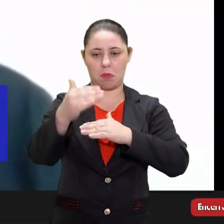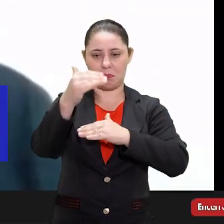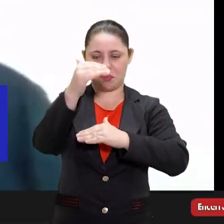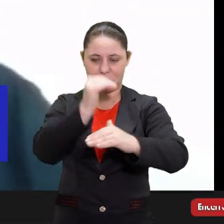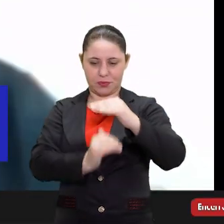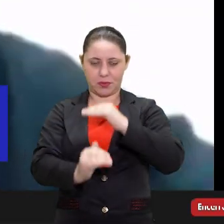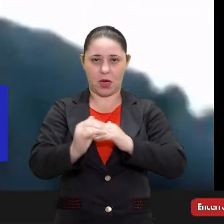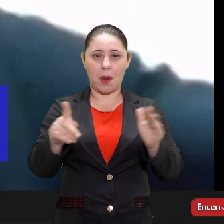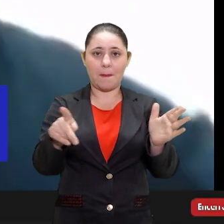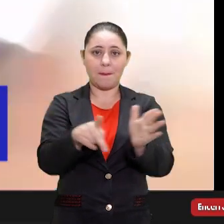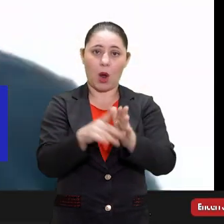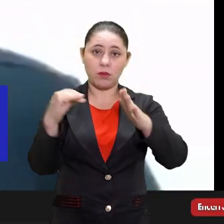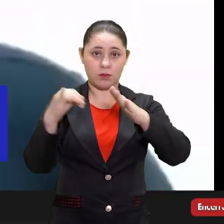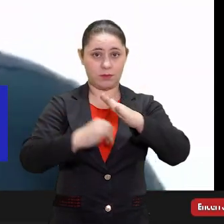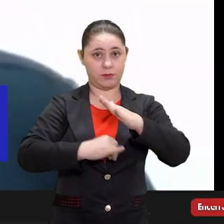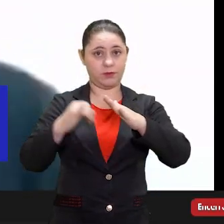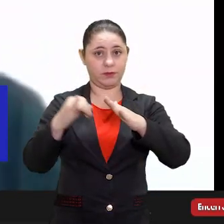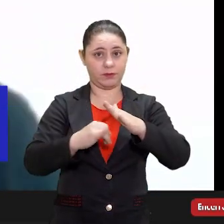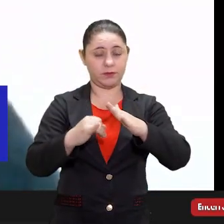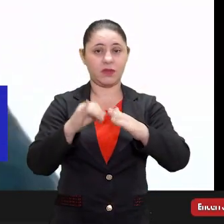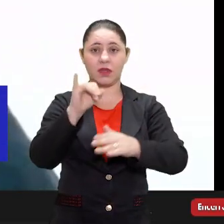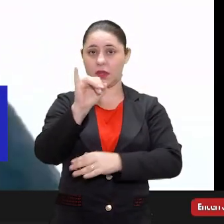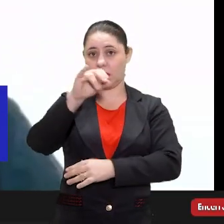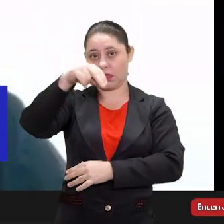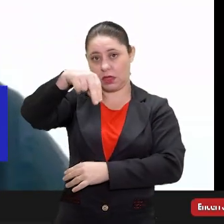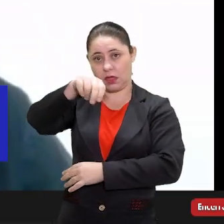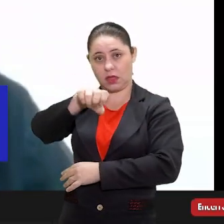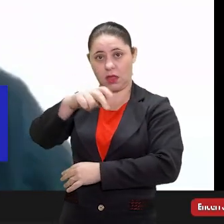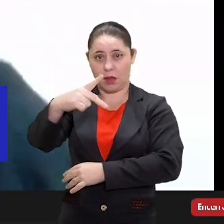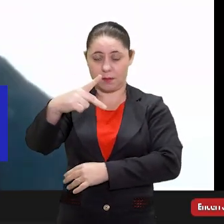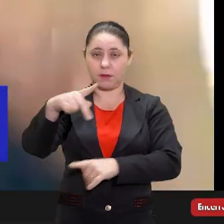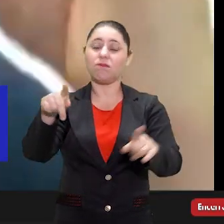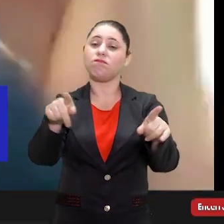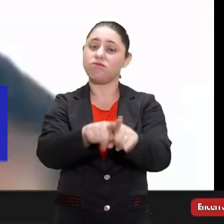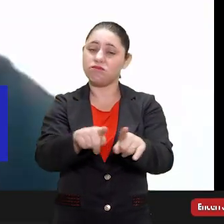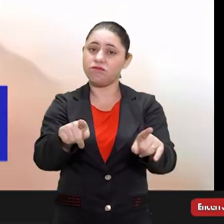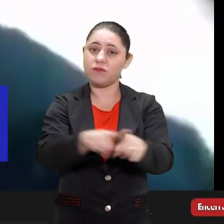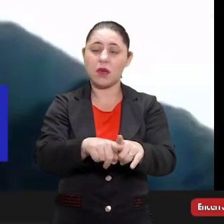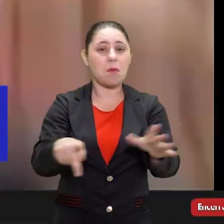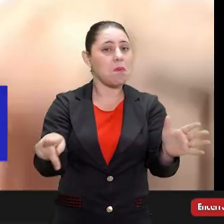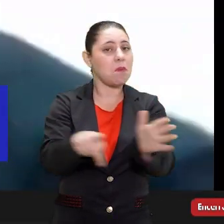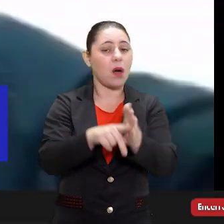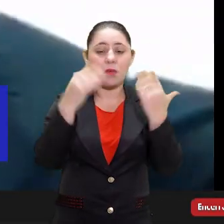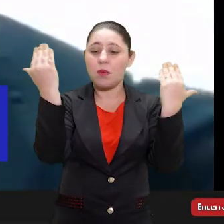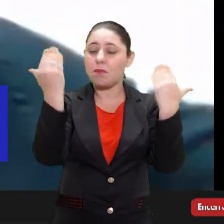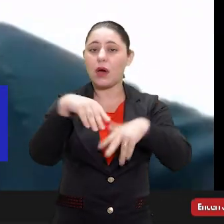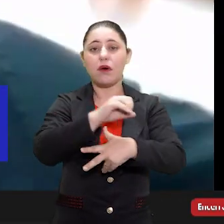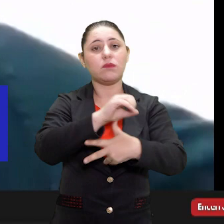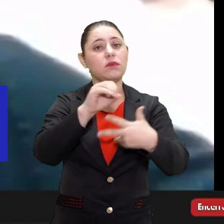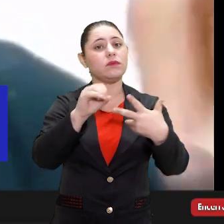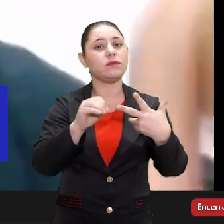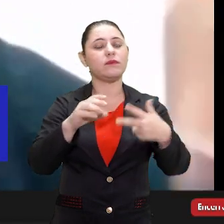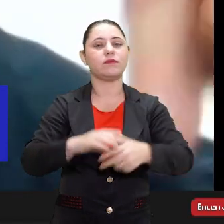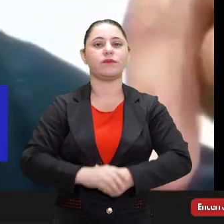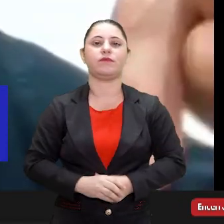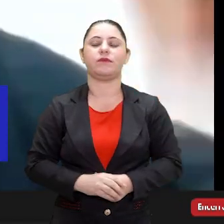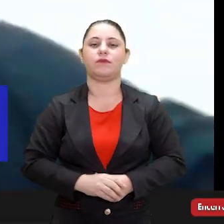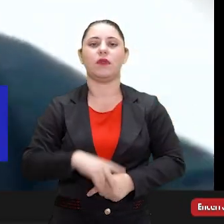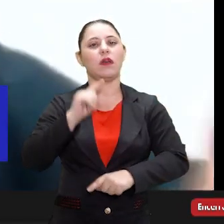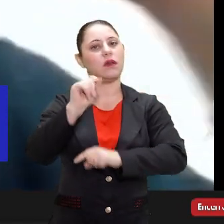retrocesso, controle ideológico. É um retrocesso tanto para a